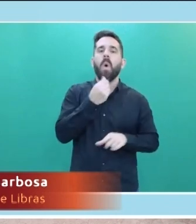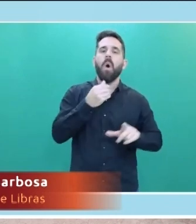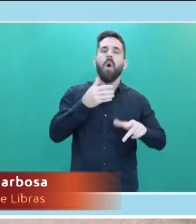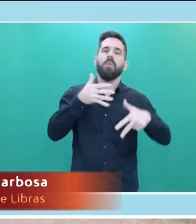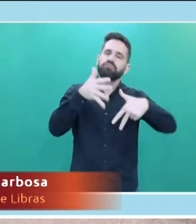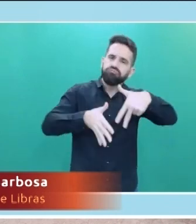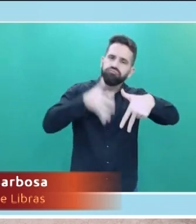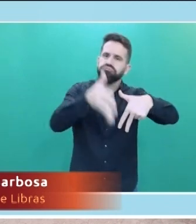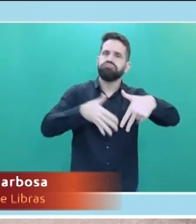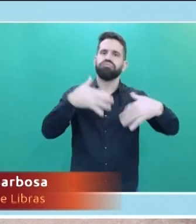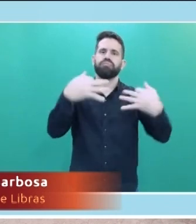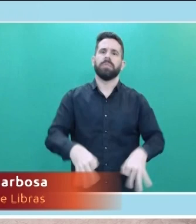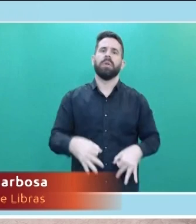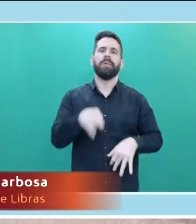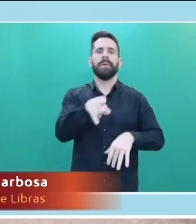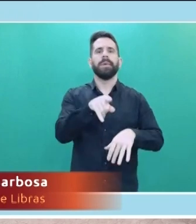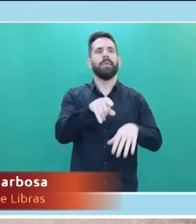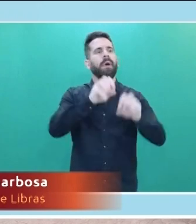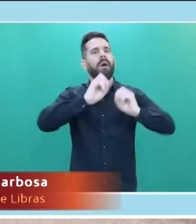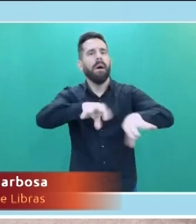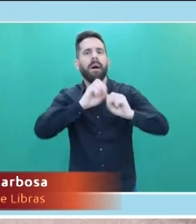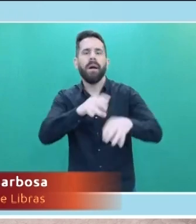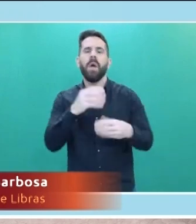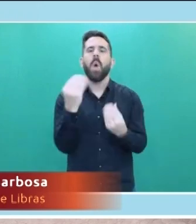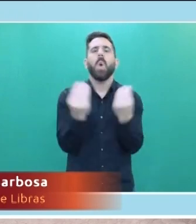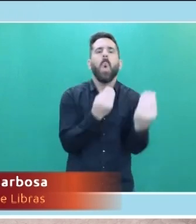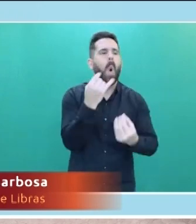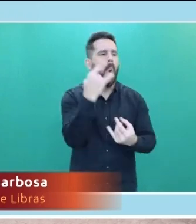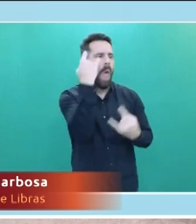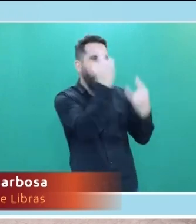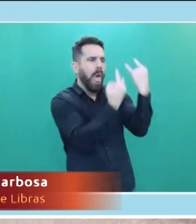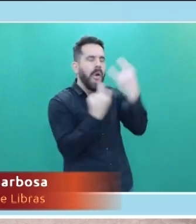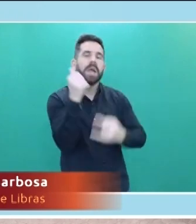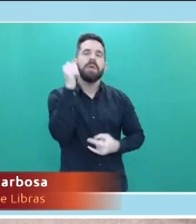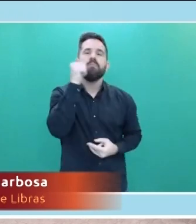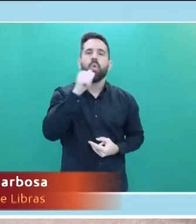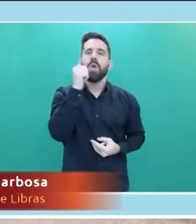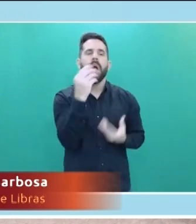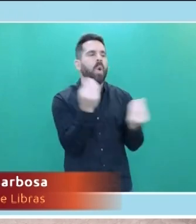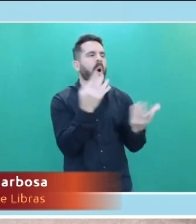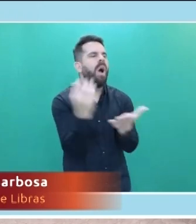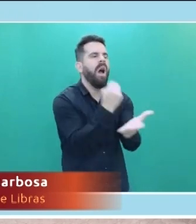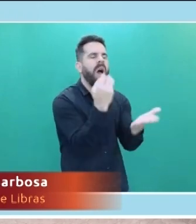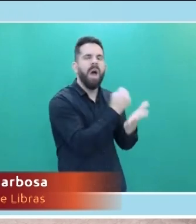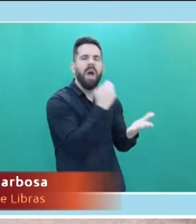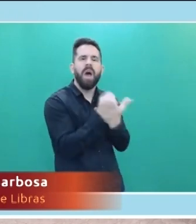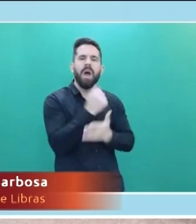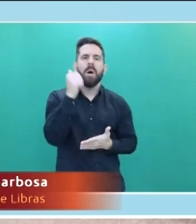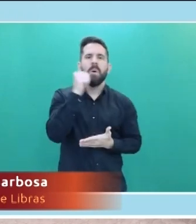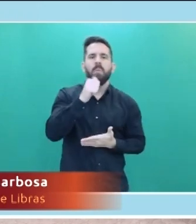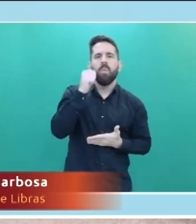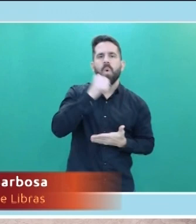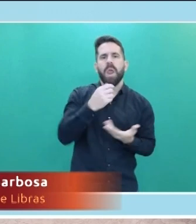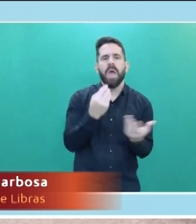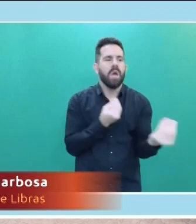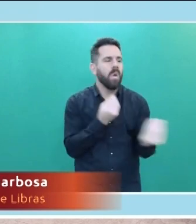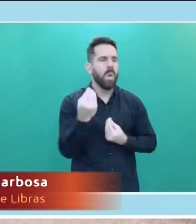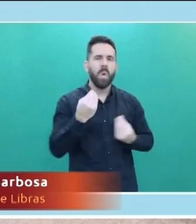Eles ensinam regras de sedução, como você vai conquistar mulheres, como você se dá bem no jogo da